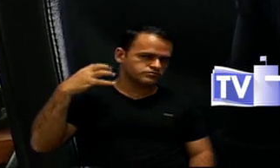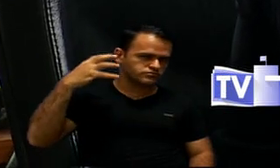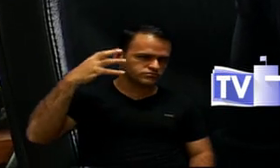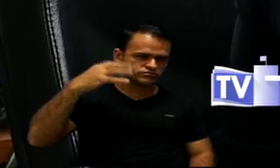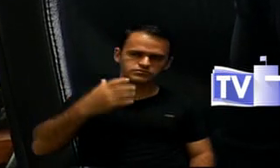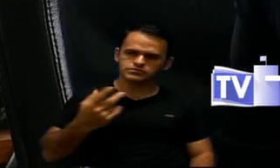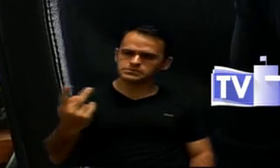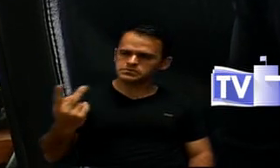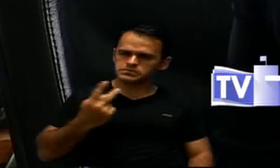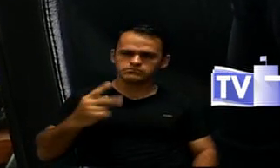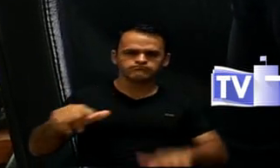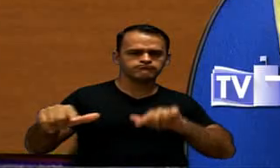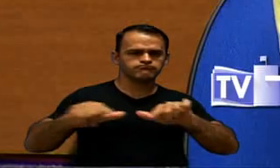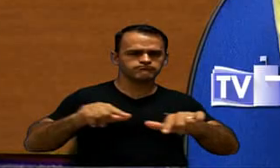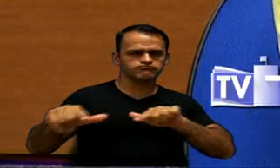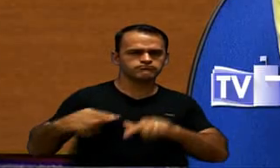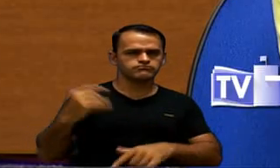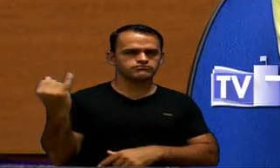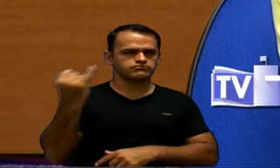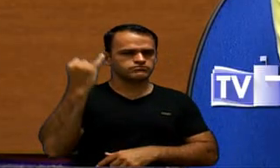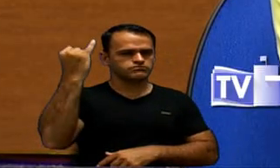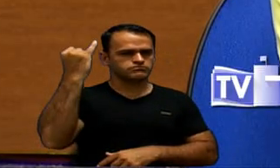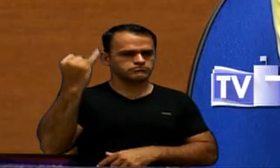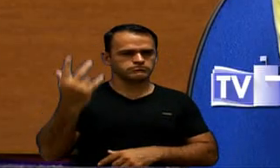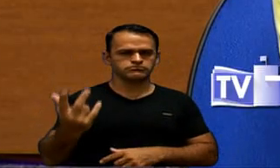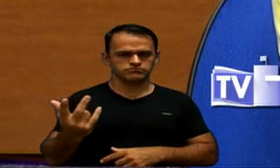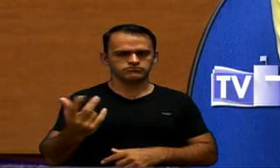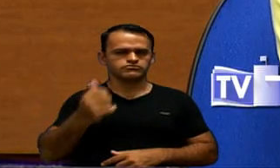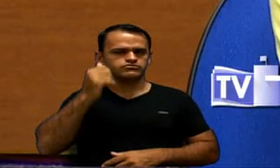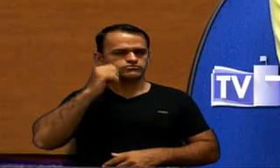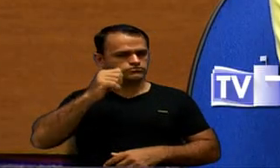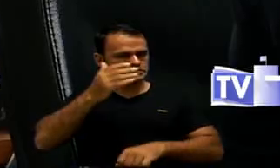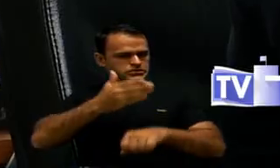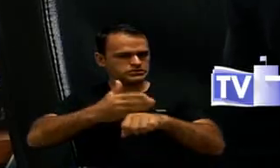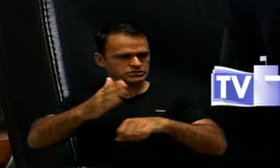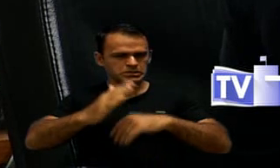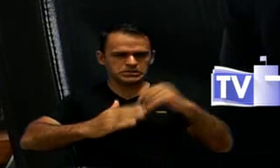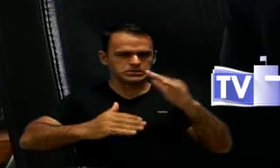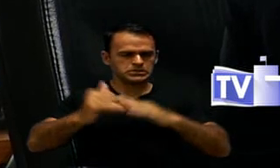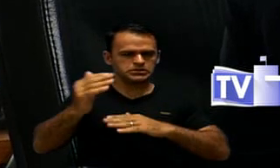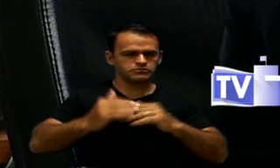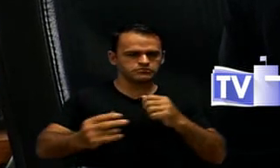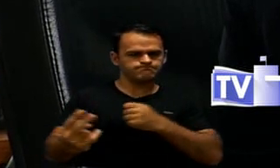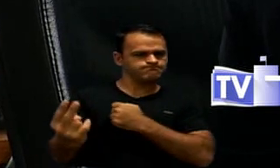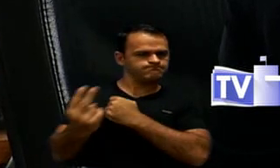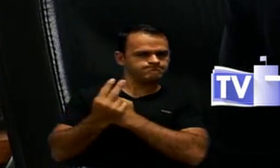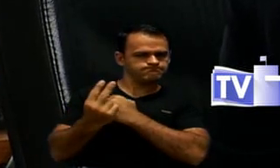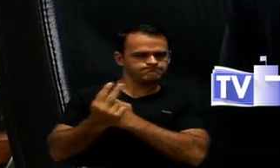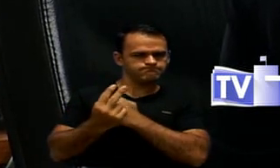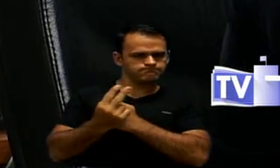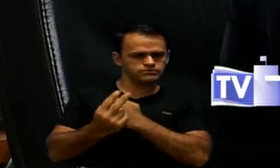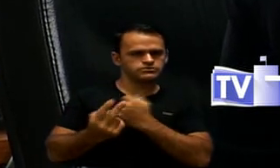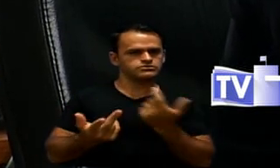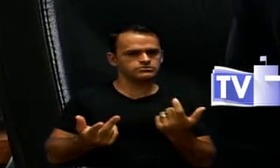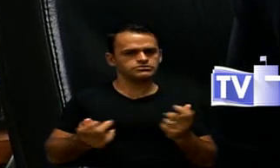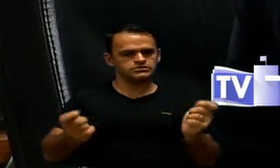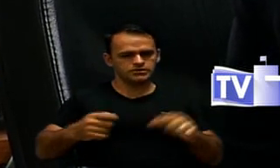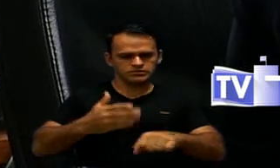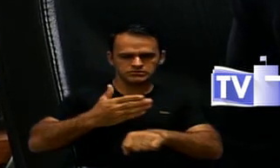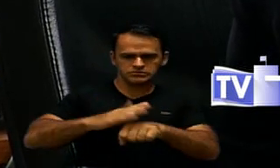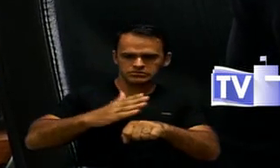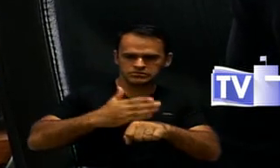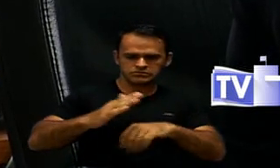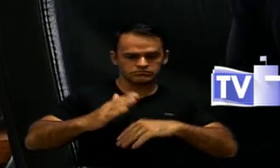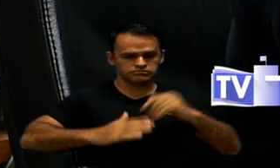um trabalho muito importante com defesa pessoal para mulheres, né, juntamente com o mestre Jaime.